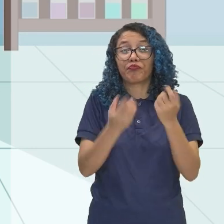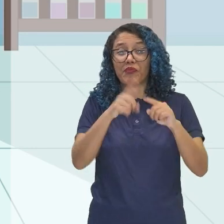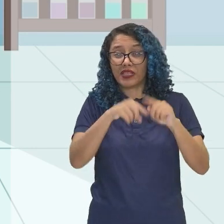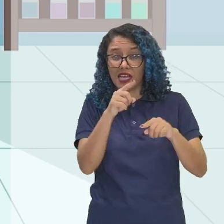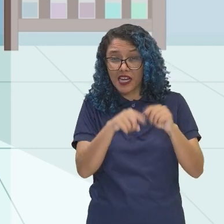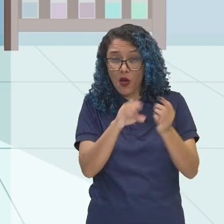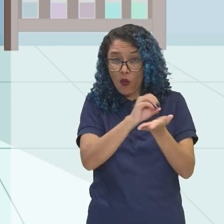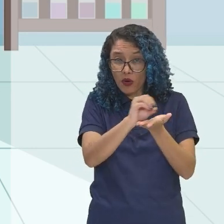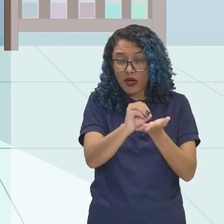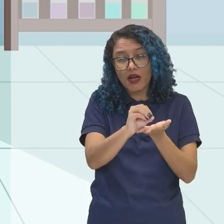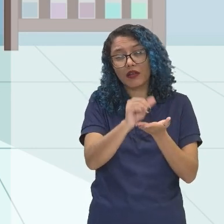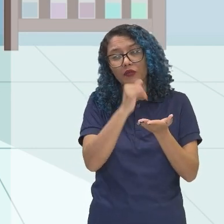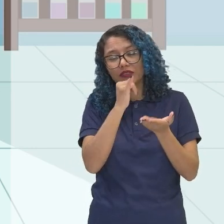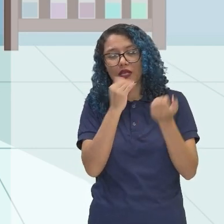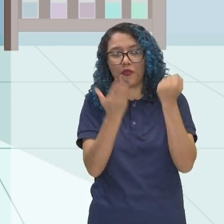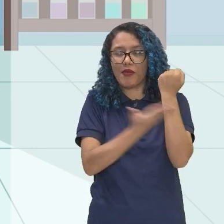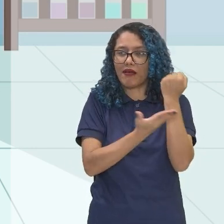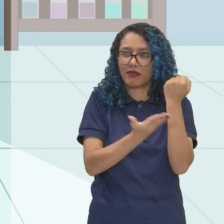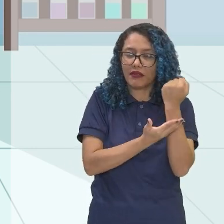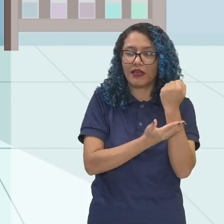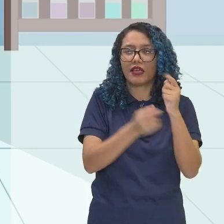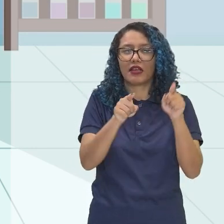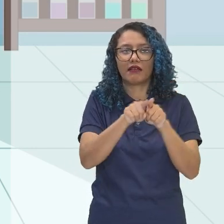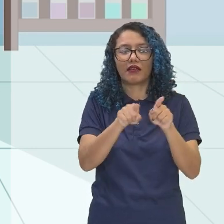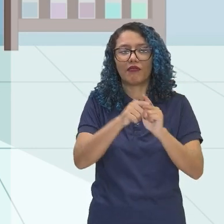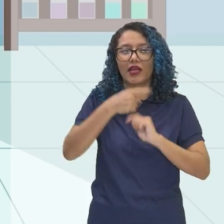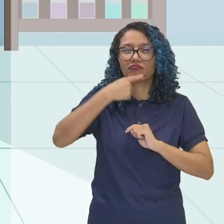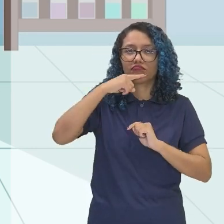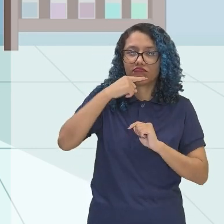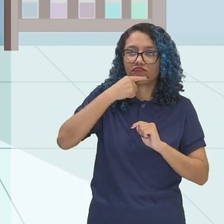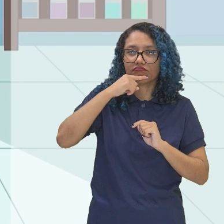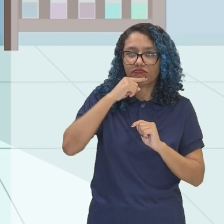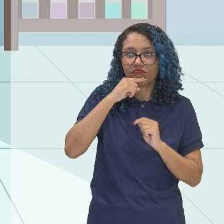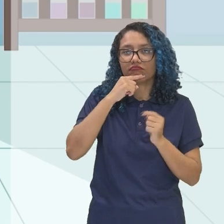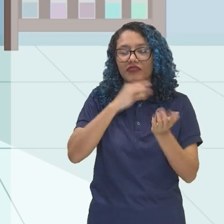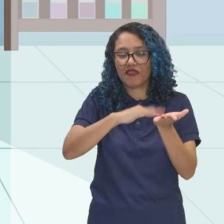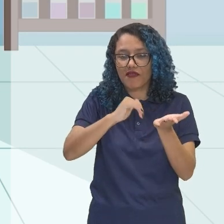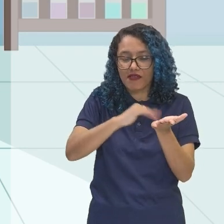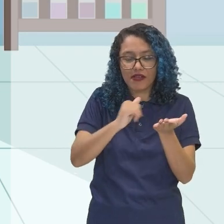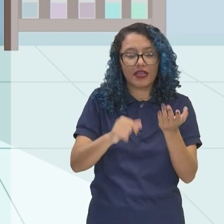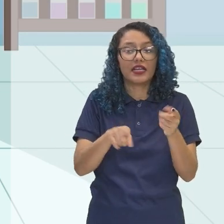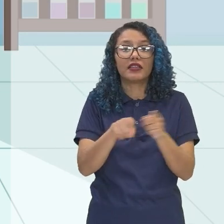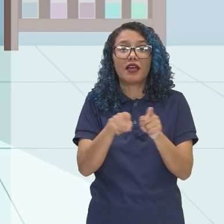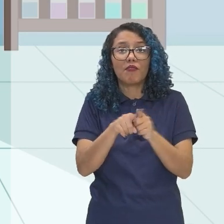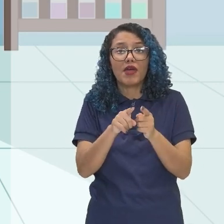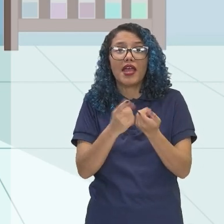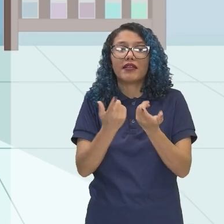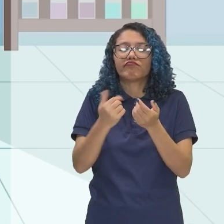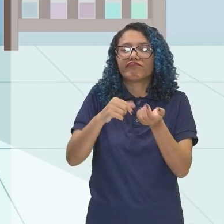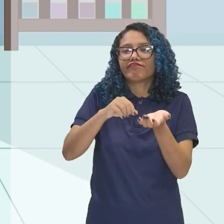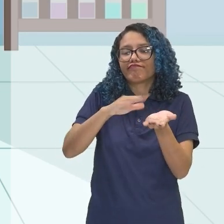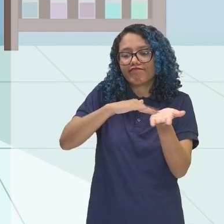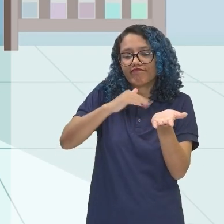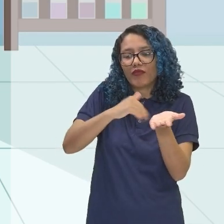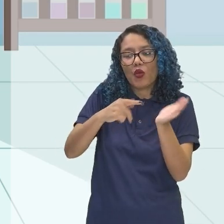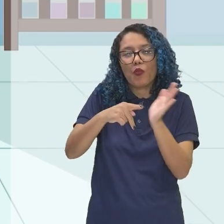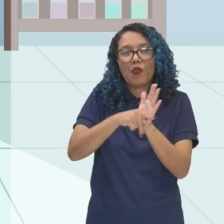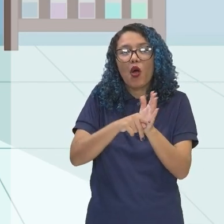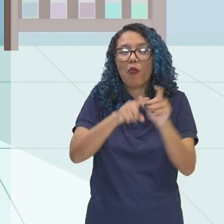como restos de madeira, cana-de-açúcar ou resíduos agrícolas, para